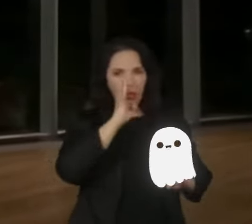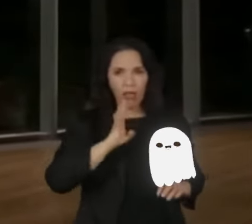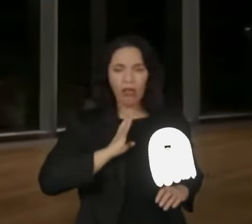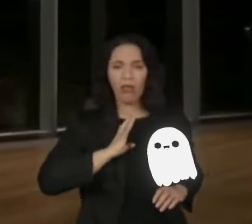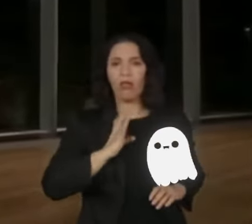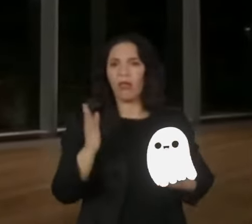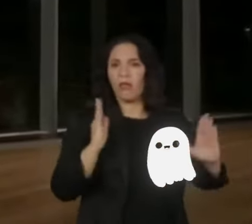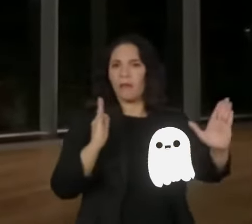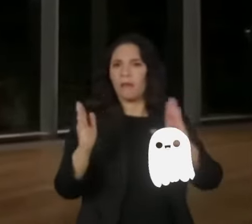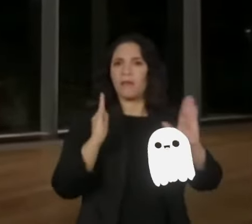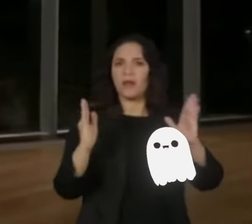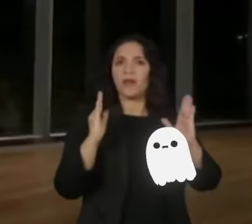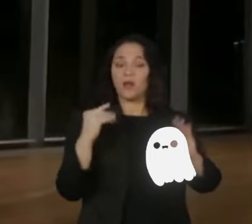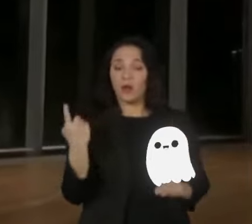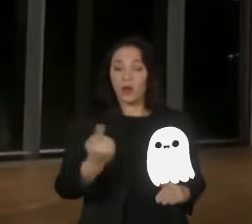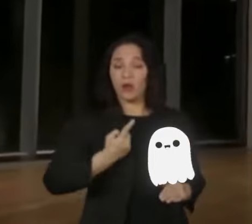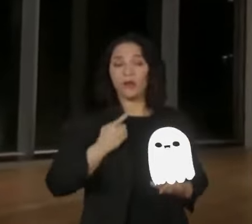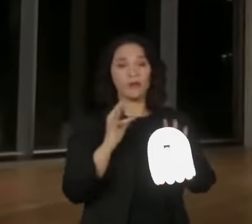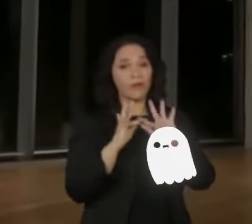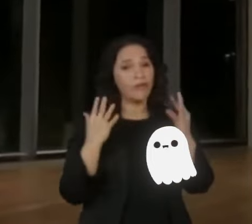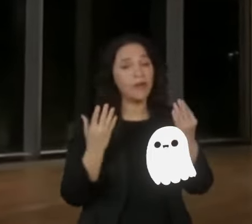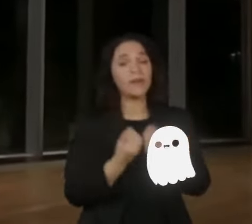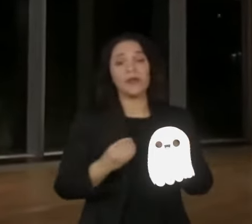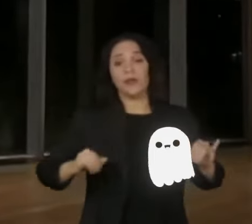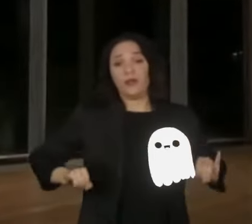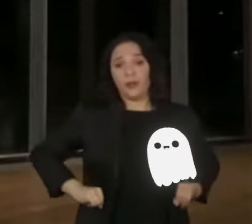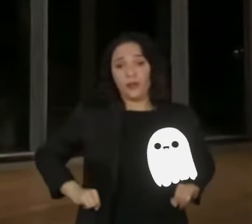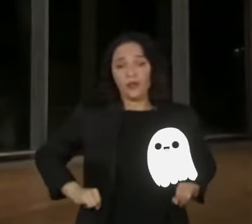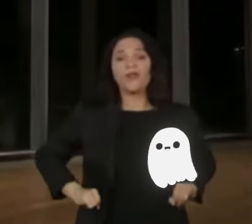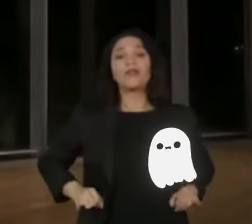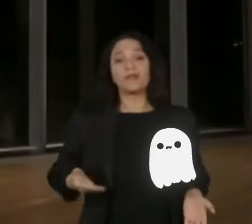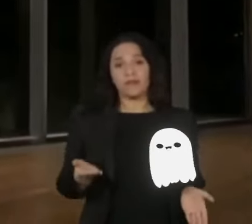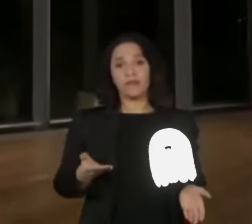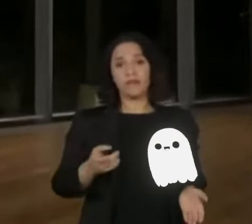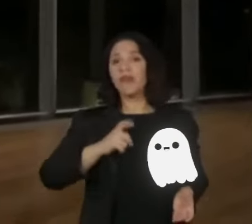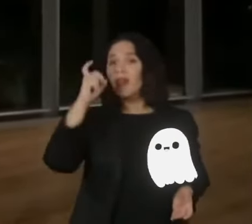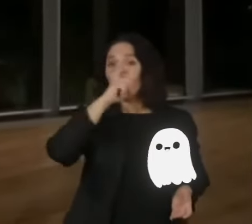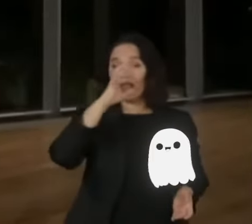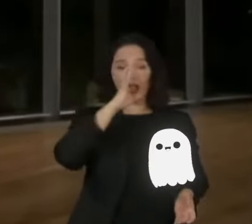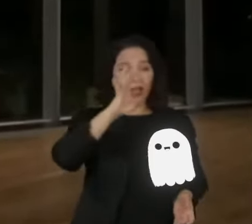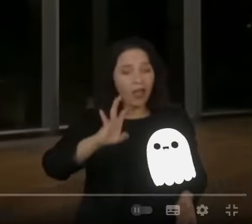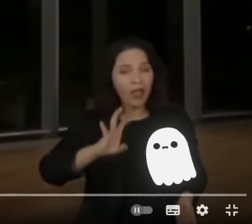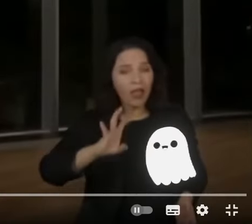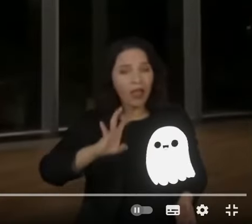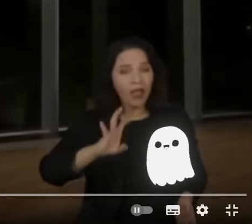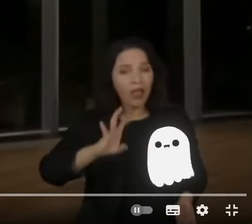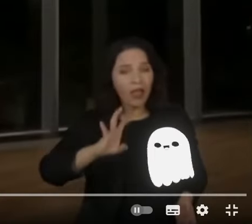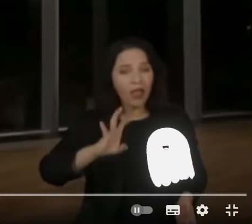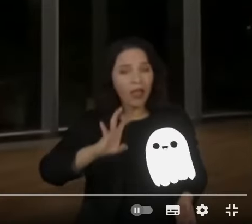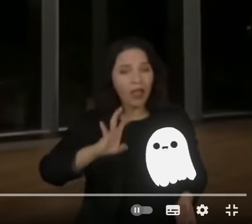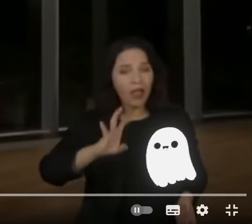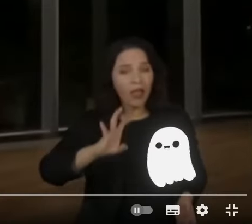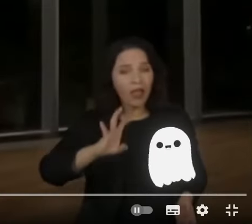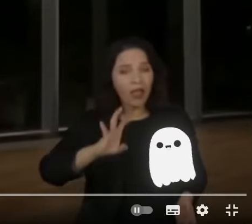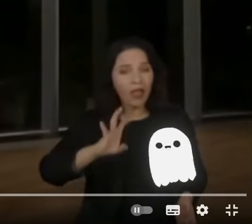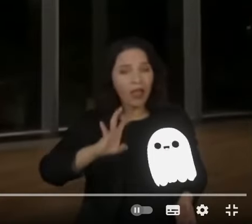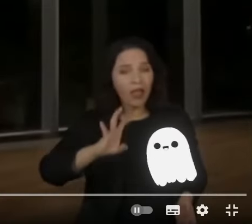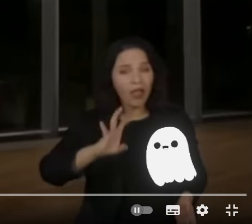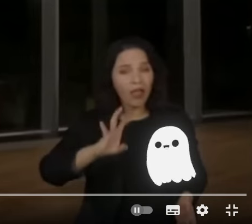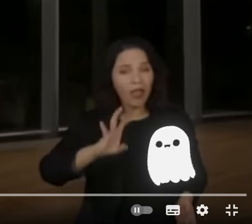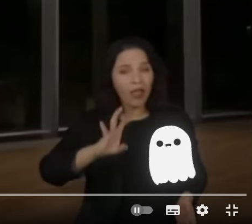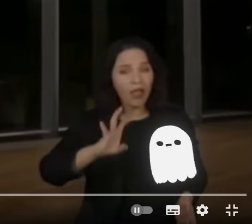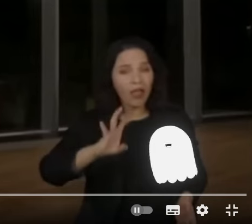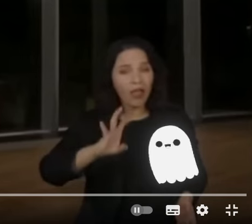esse período que todos nós da nossa família sofremos com acusação de mentira e daí por diante. Meu aniversário é dia 10